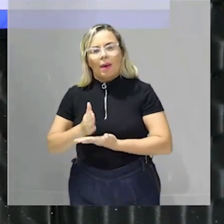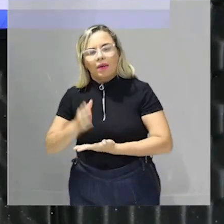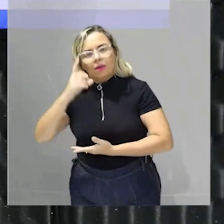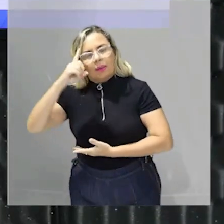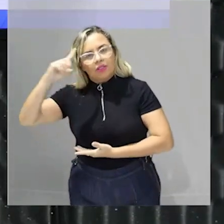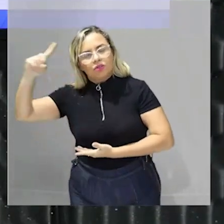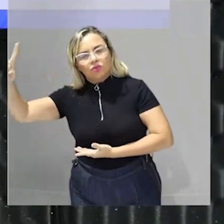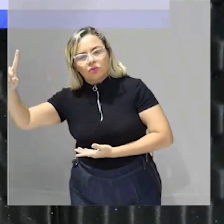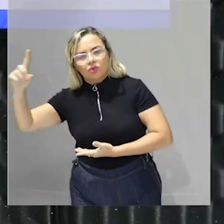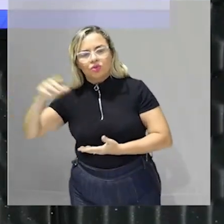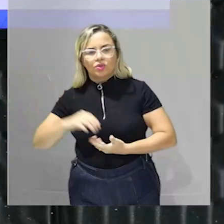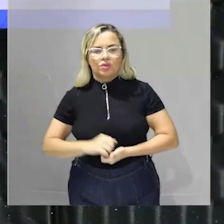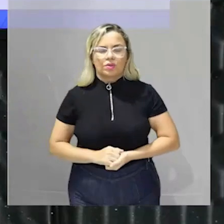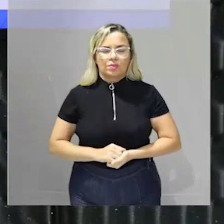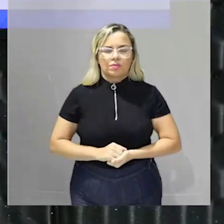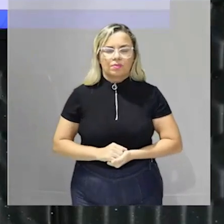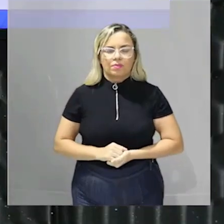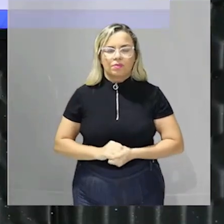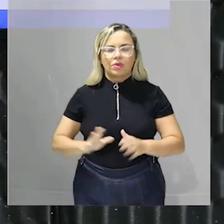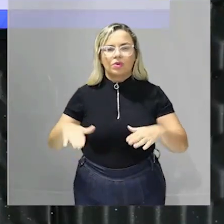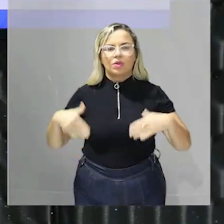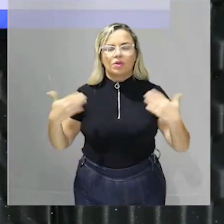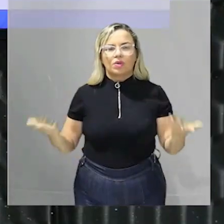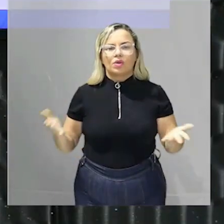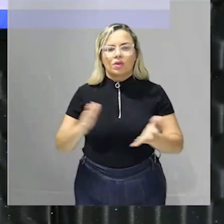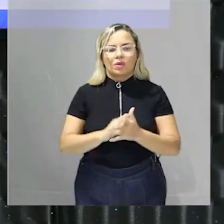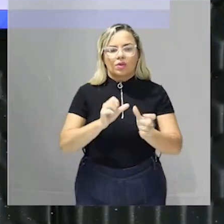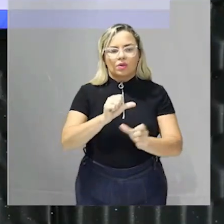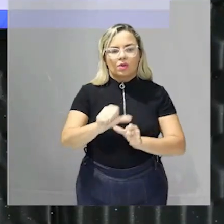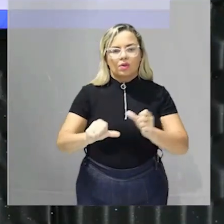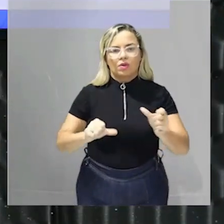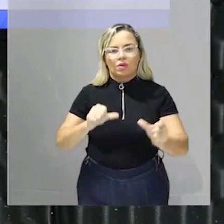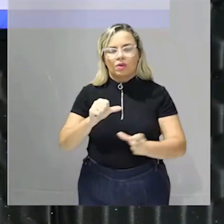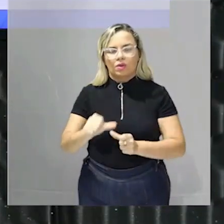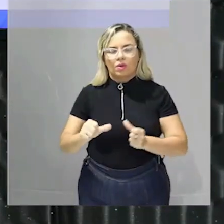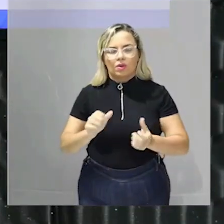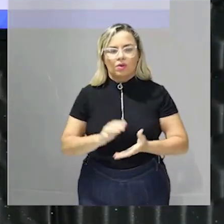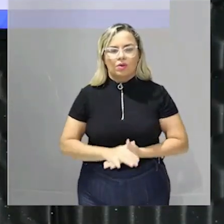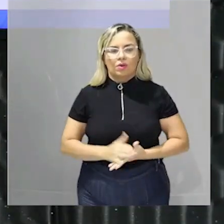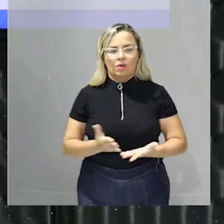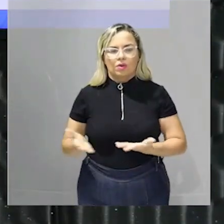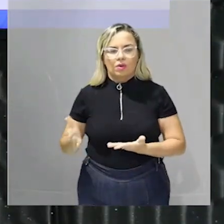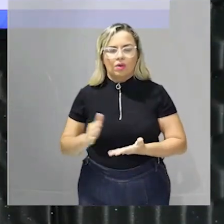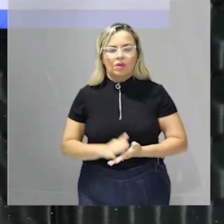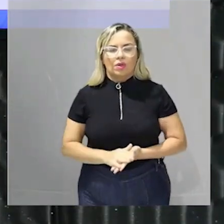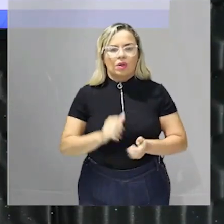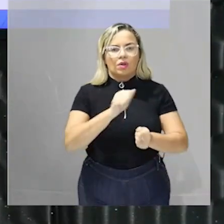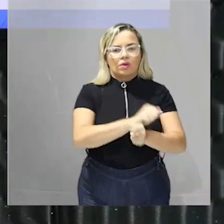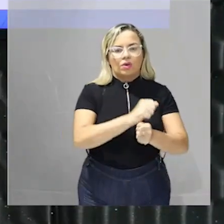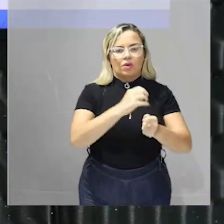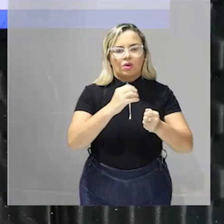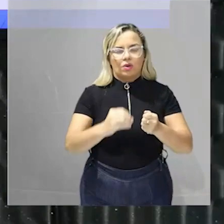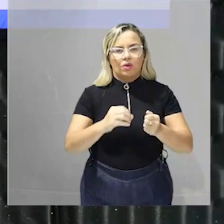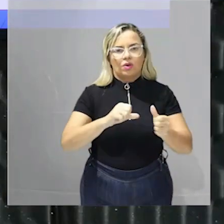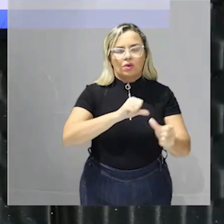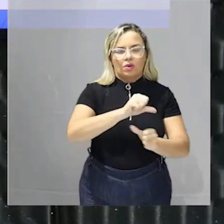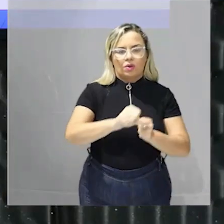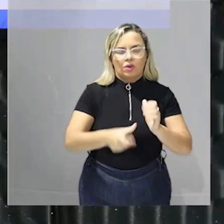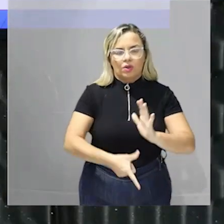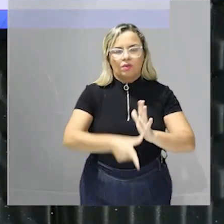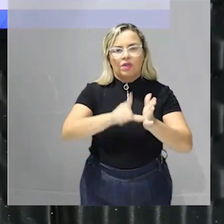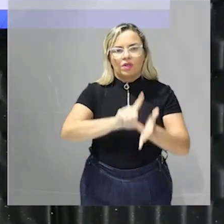mañana, parte do dia. O que muda aí? É só o artículo, tá? É só a partícula que vem antes